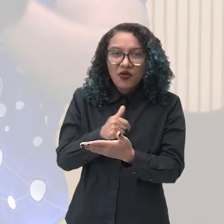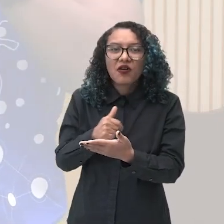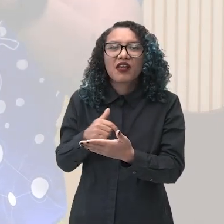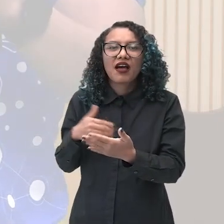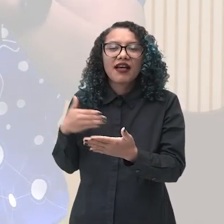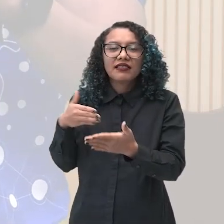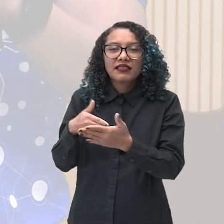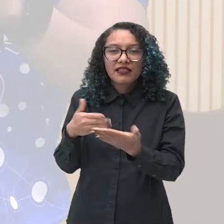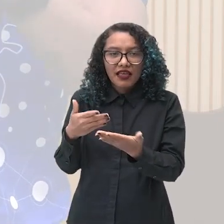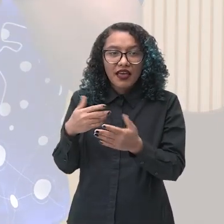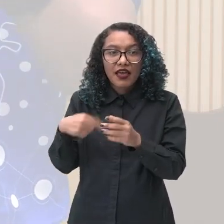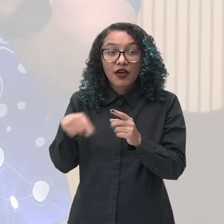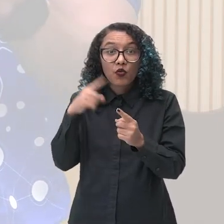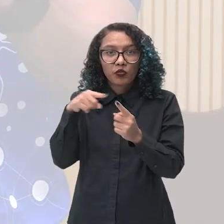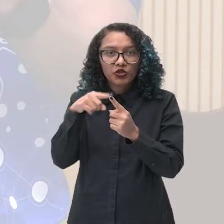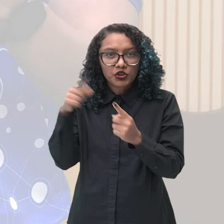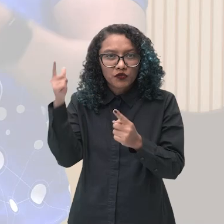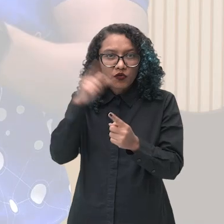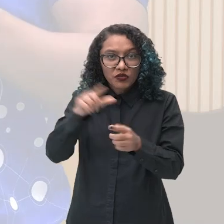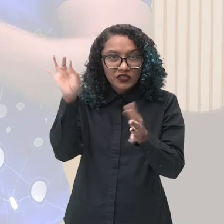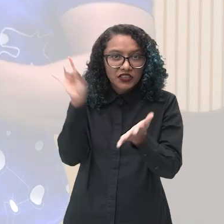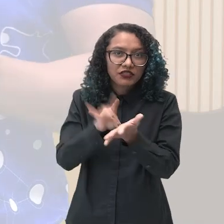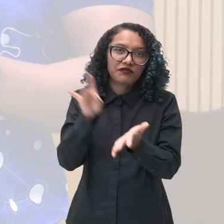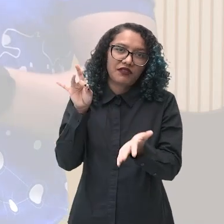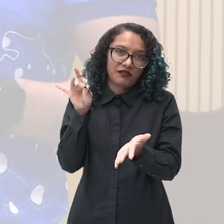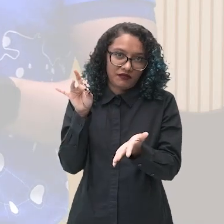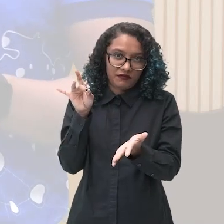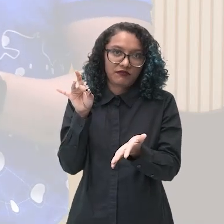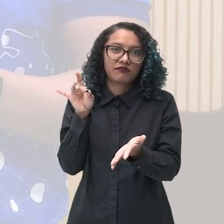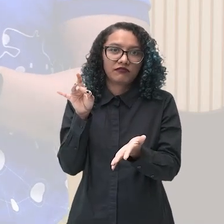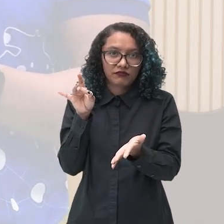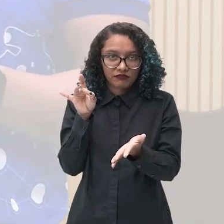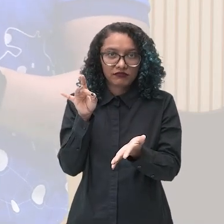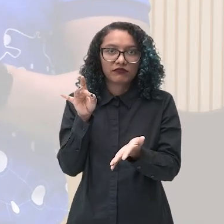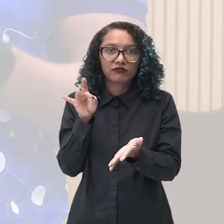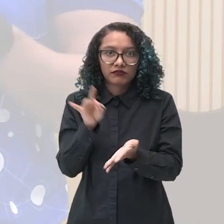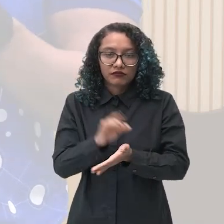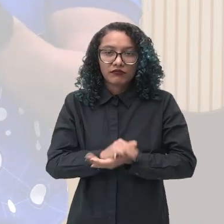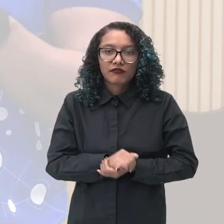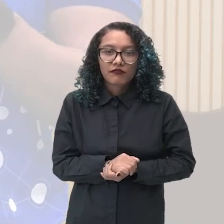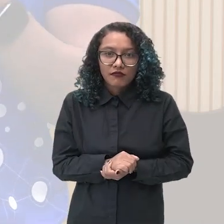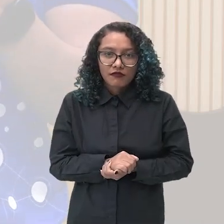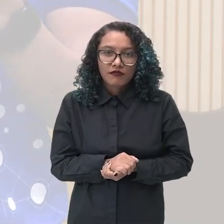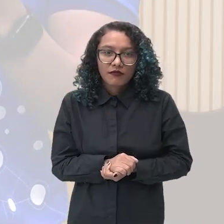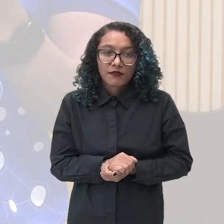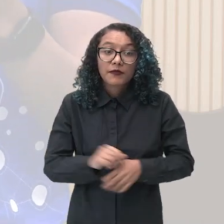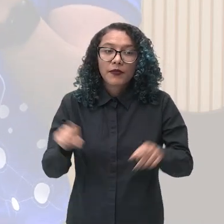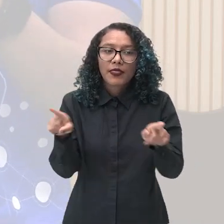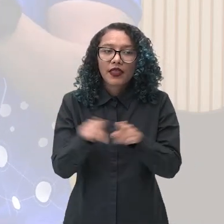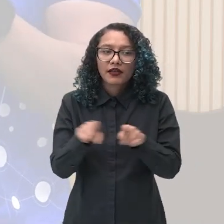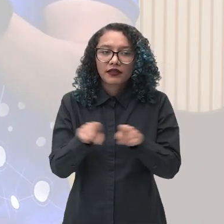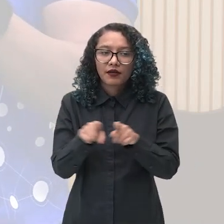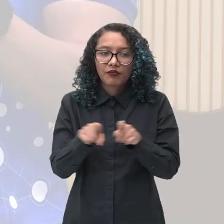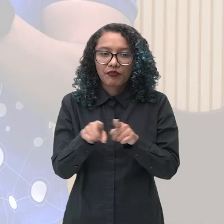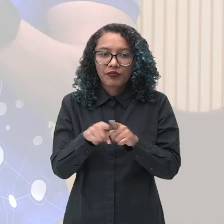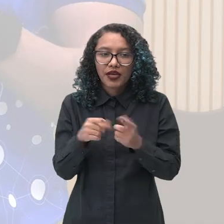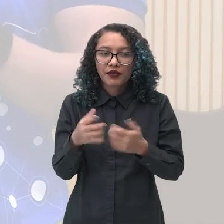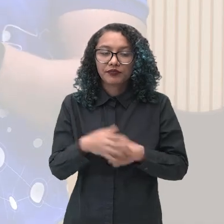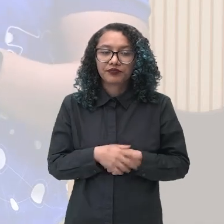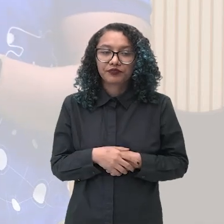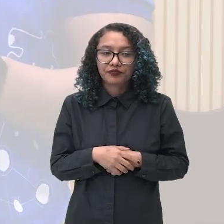tem aquela pauta ali solucionada, tá bom? Bem, a gente pode tratar também da classificação dos movimentos